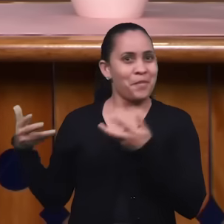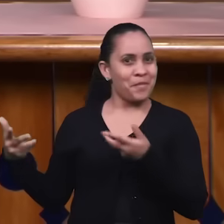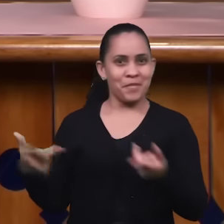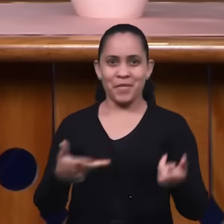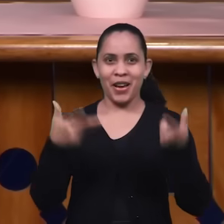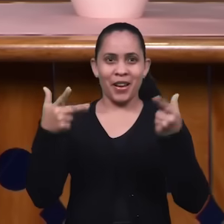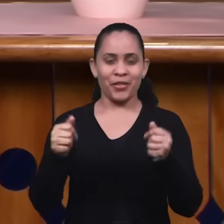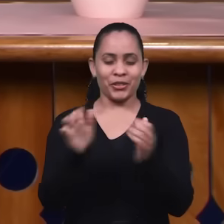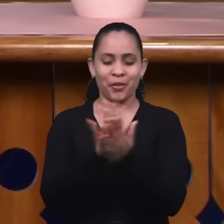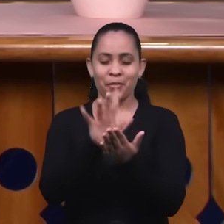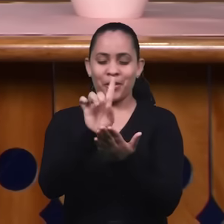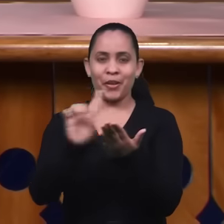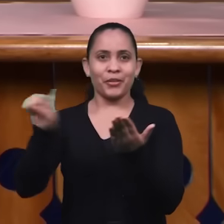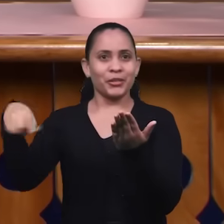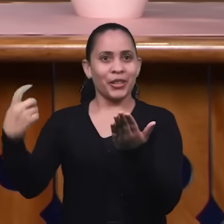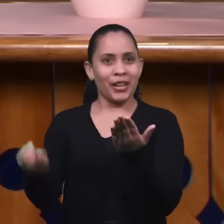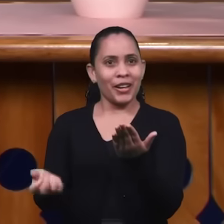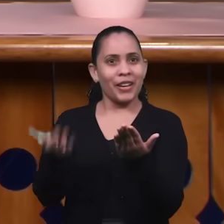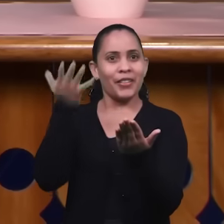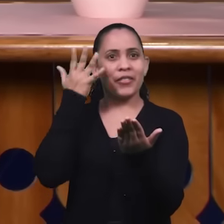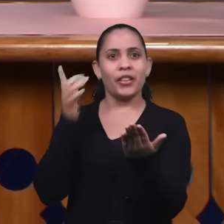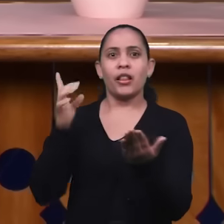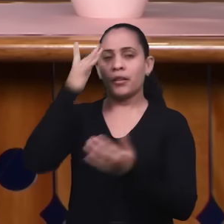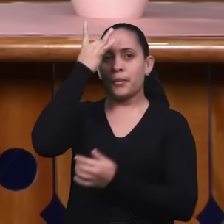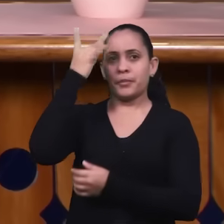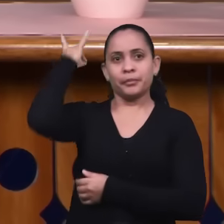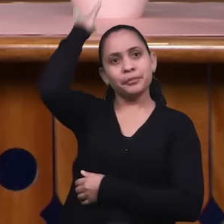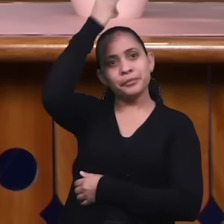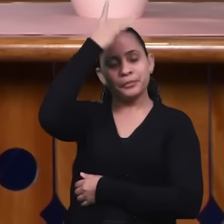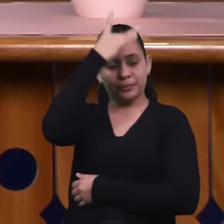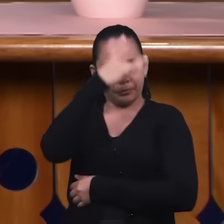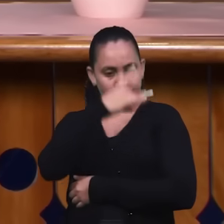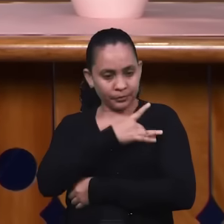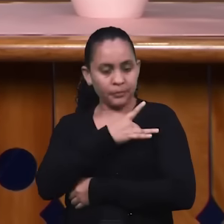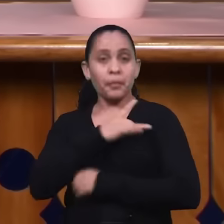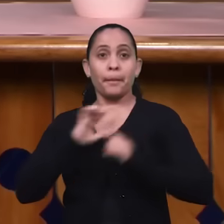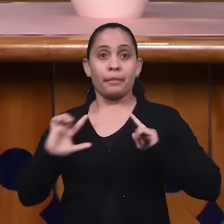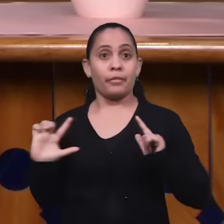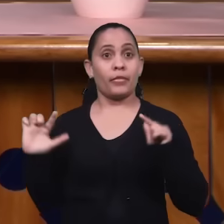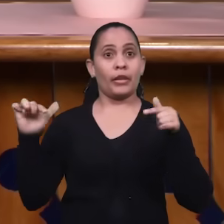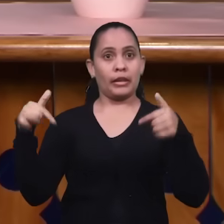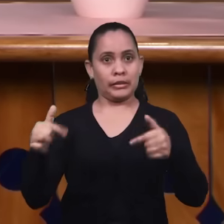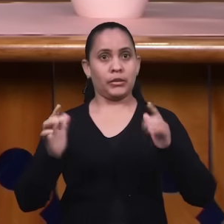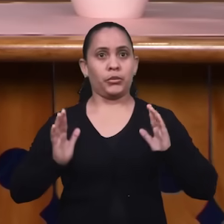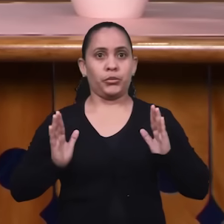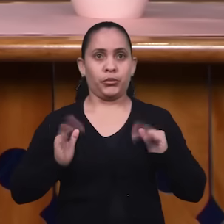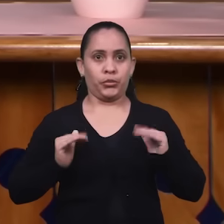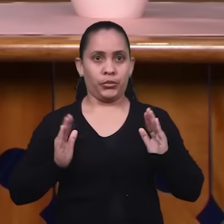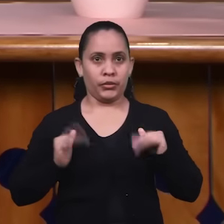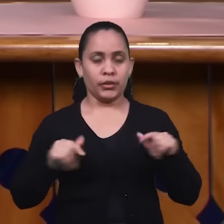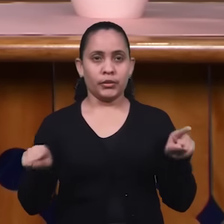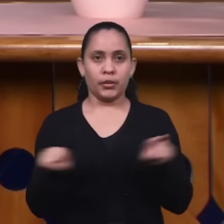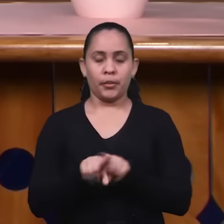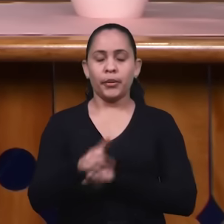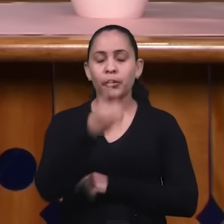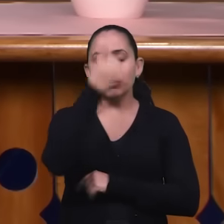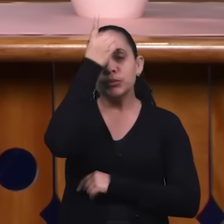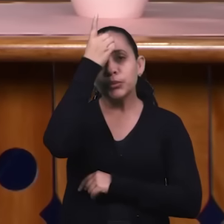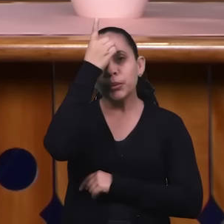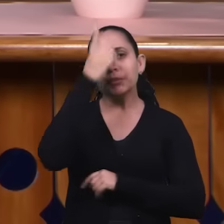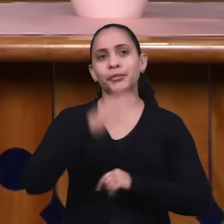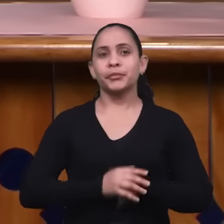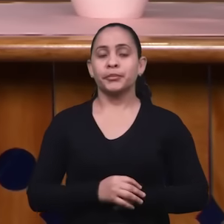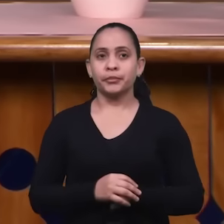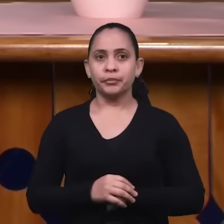palavra revelada, o batismo com o Espírito Santo, a ação dos anjos no nosso meio, os dons espirituais.